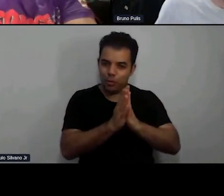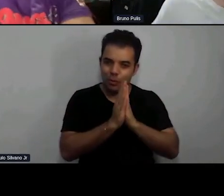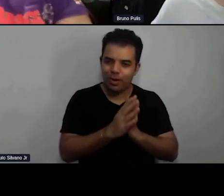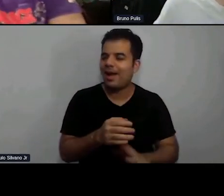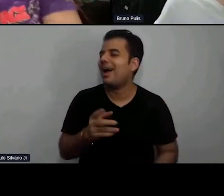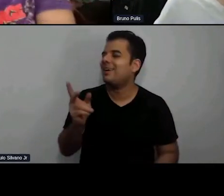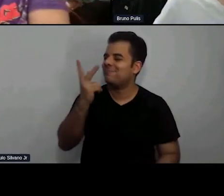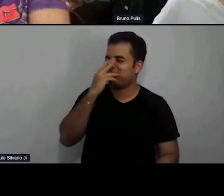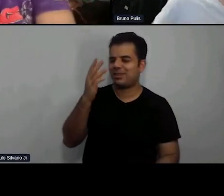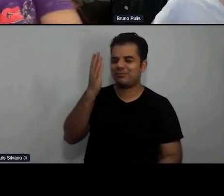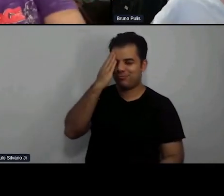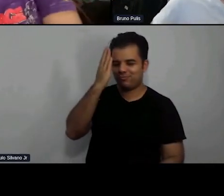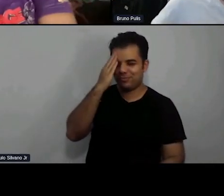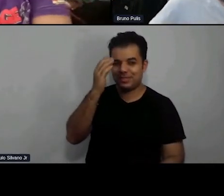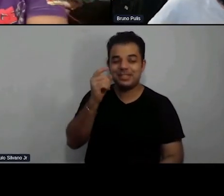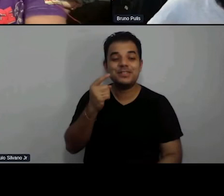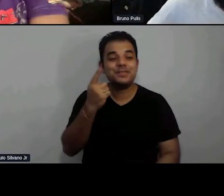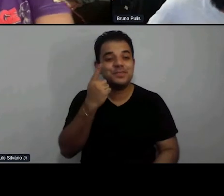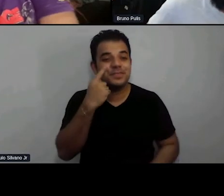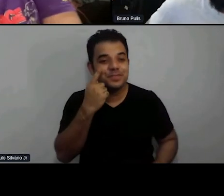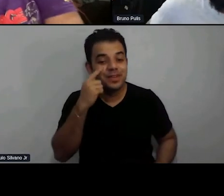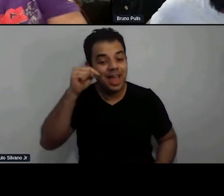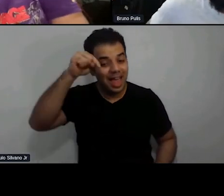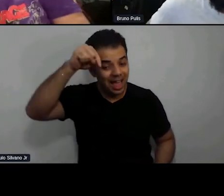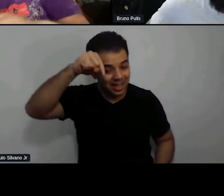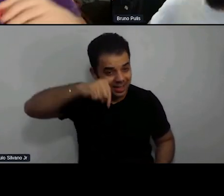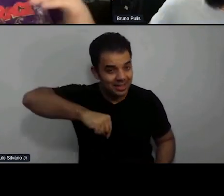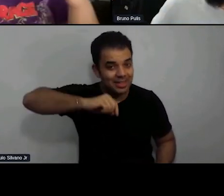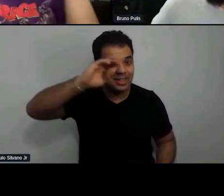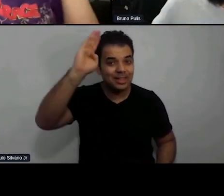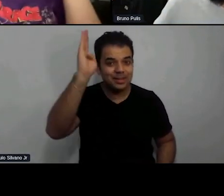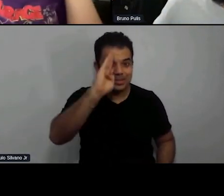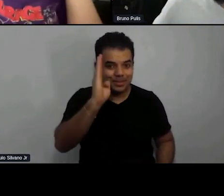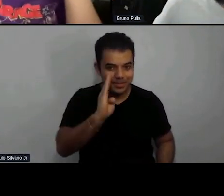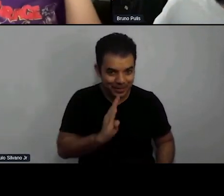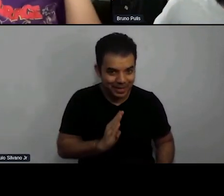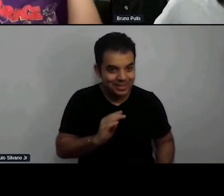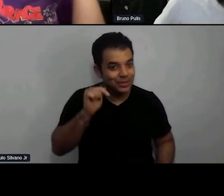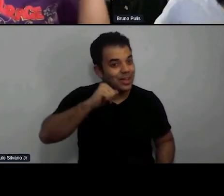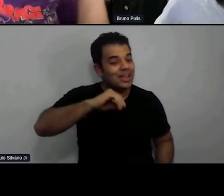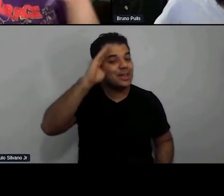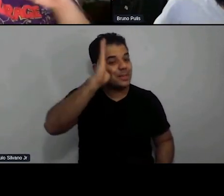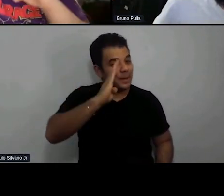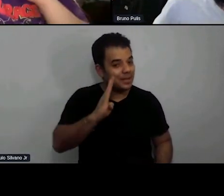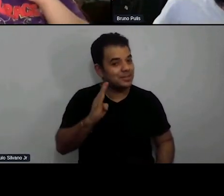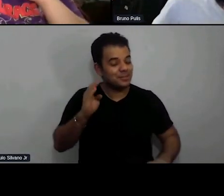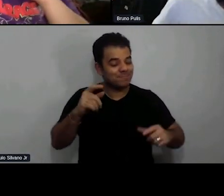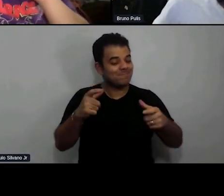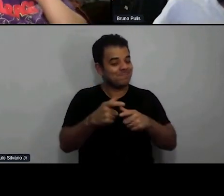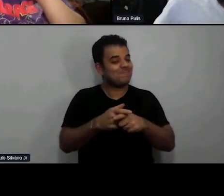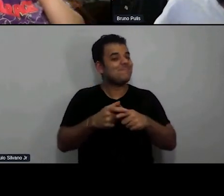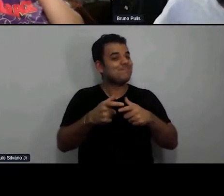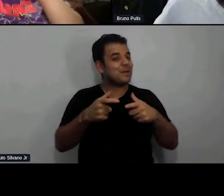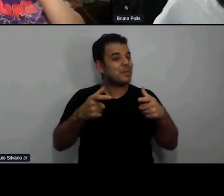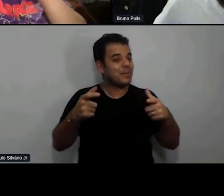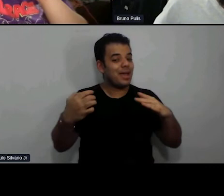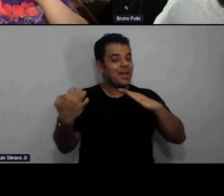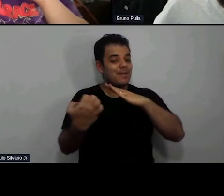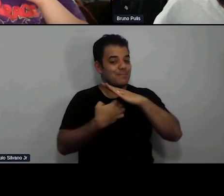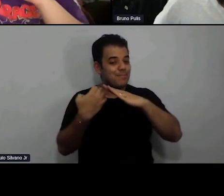acho. Acho que eu sei tem se consolidado no Brasil, tem tentado se consolidar no Brasil, algumas